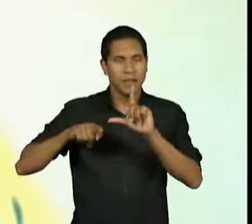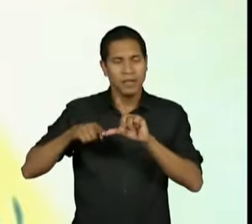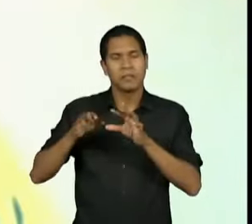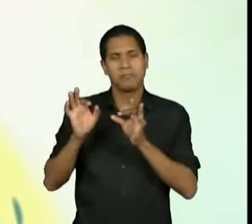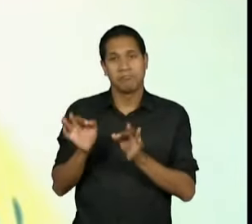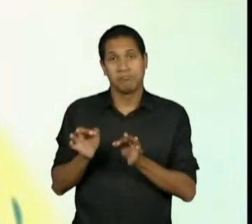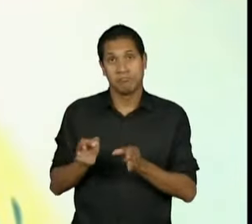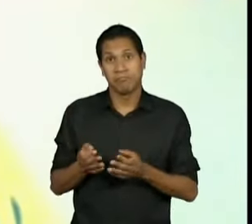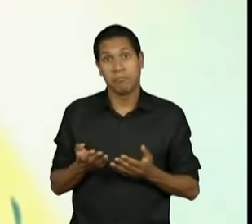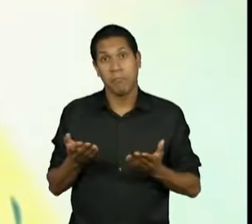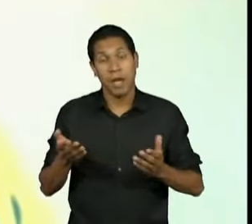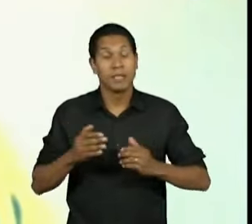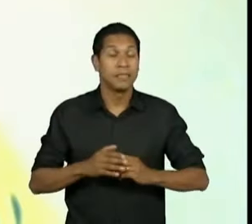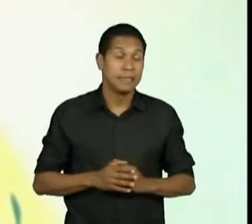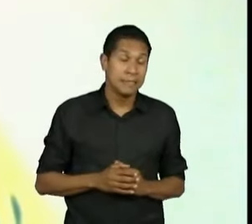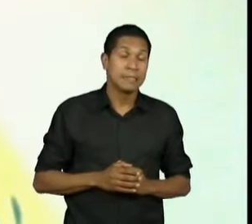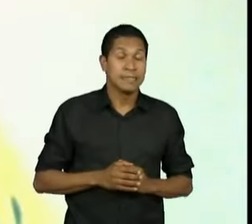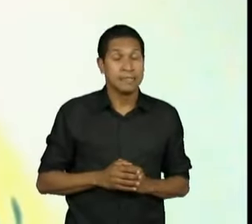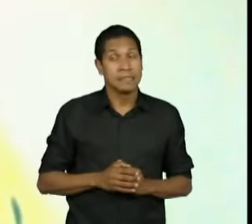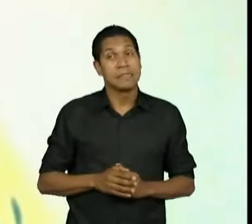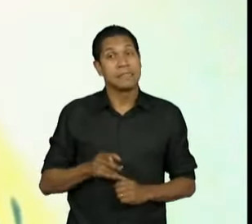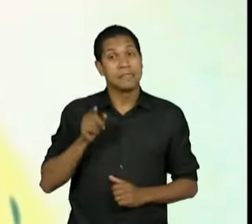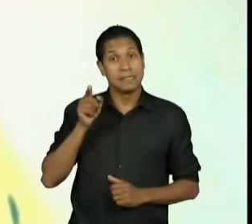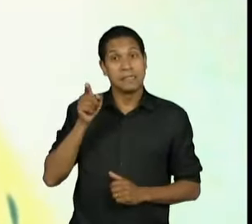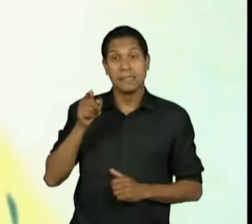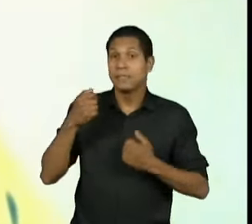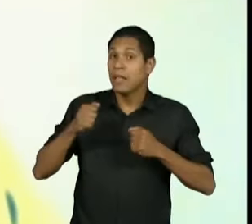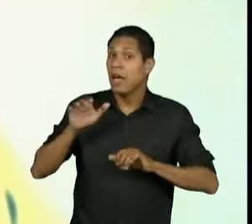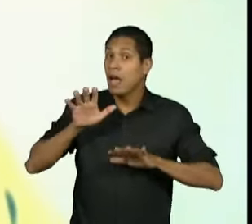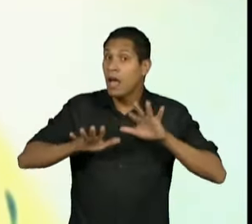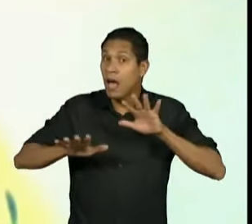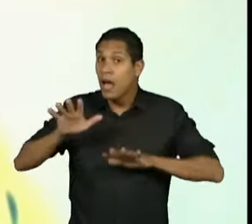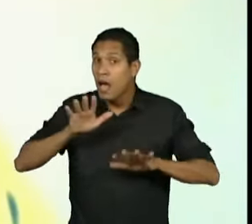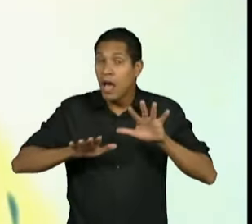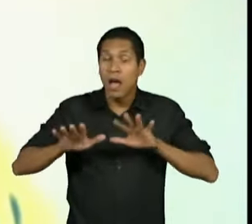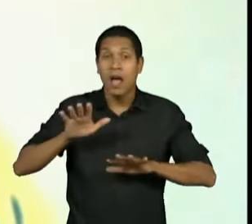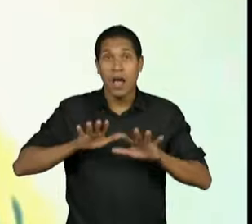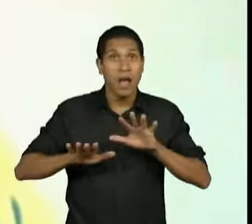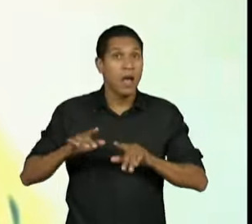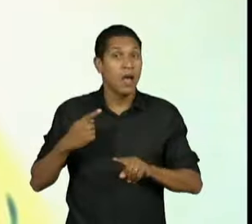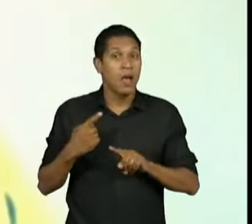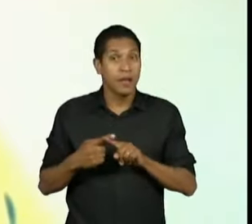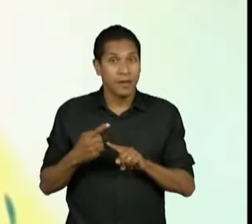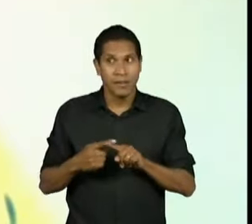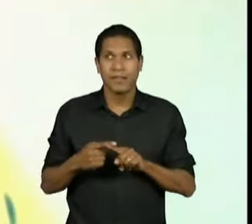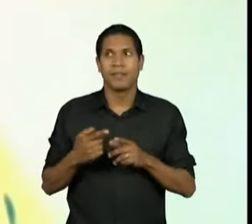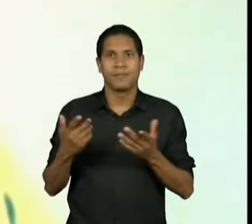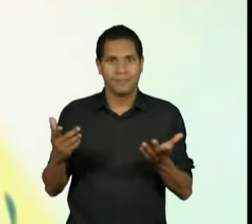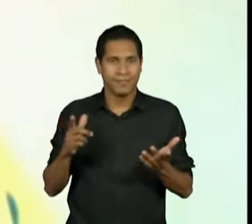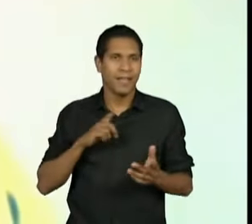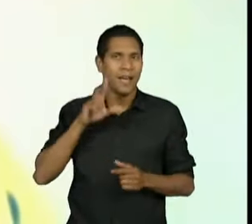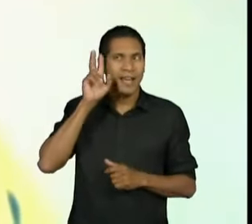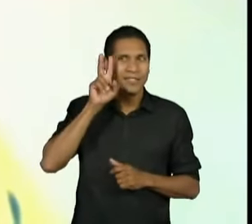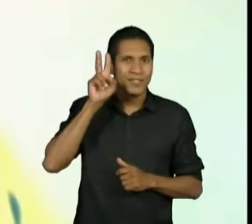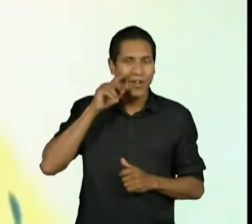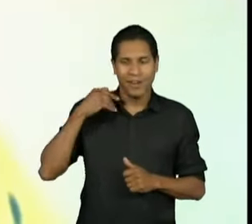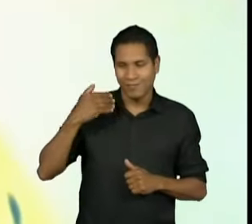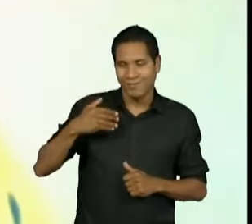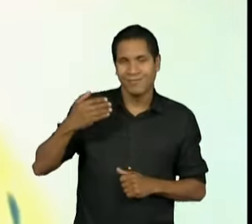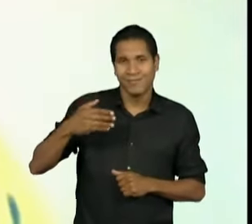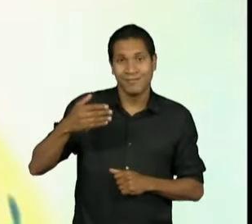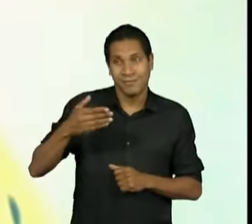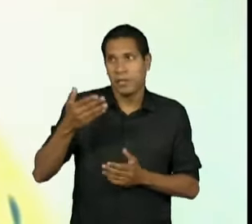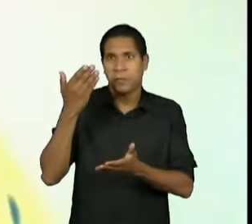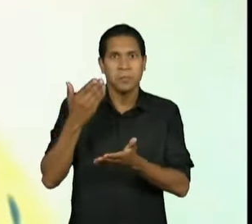mas a academia tem que tomar cuidado, porque senão ela perde o bonde da história, né? Eu acho que